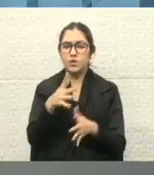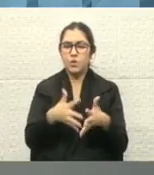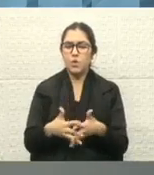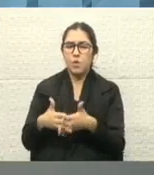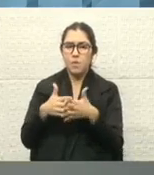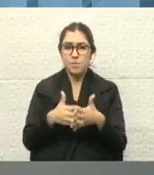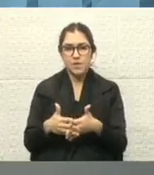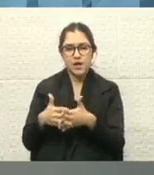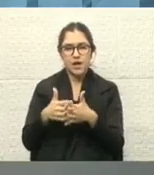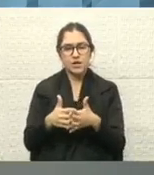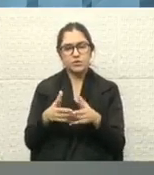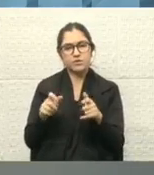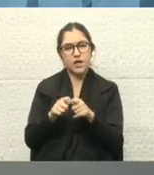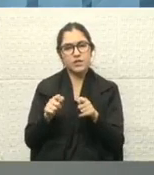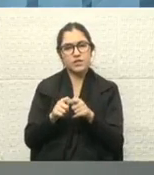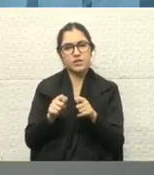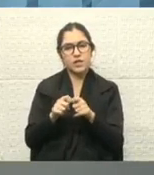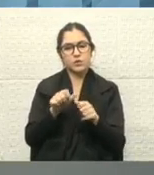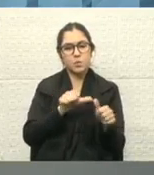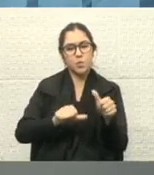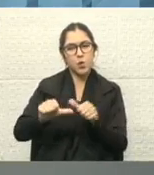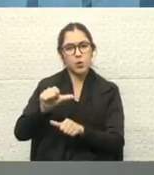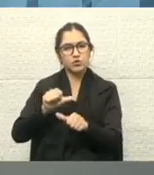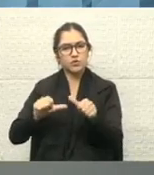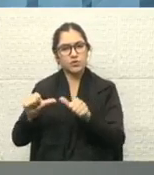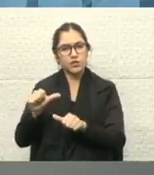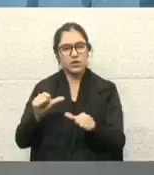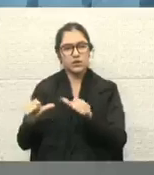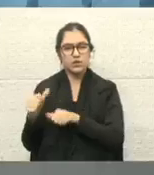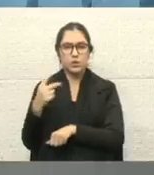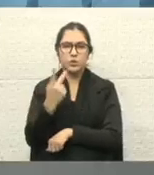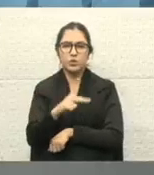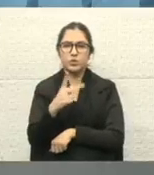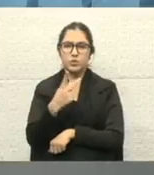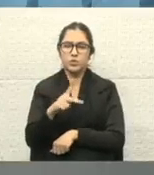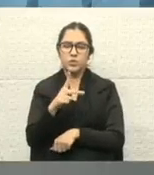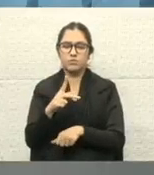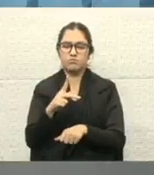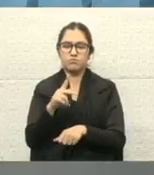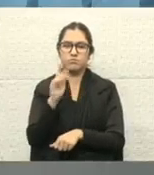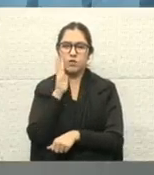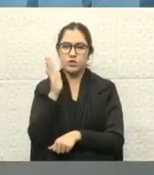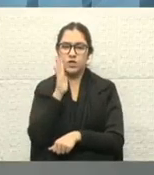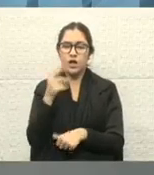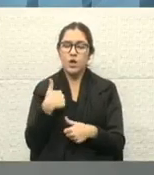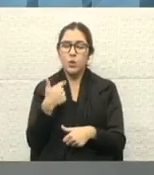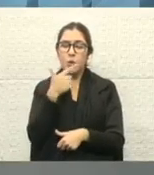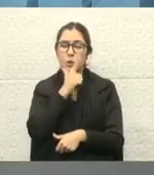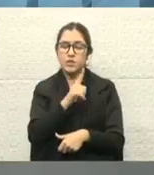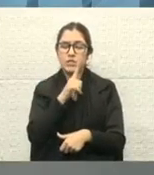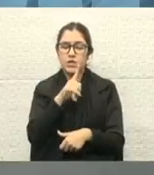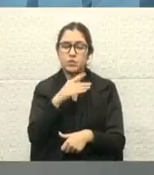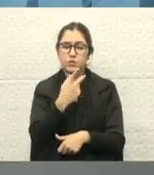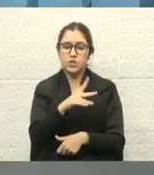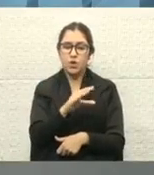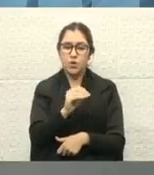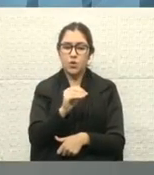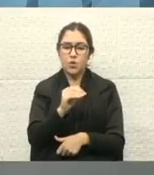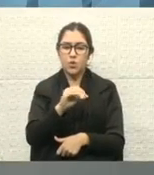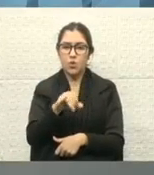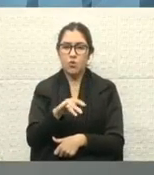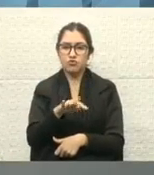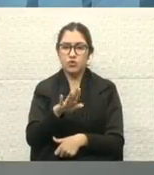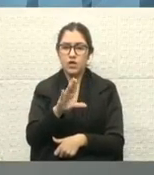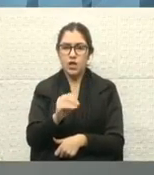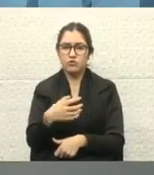complexo realizando uma modificação na sua parte imaginária. Então, eu consigo o seu conjugado